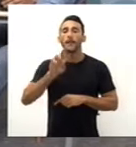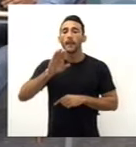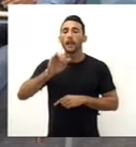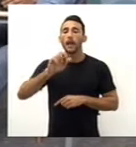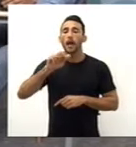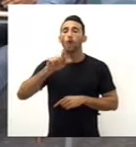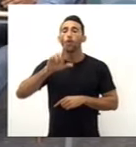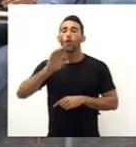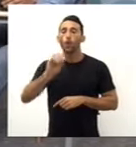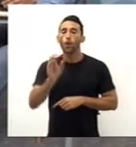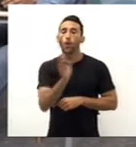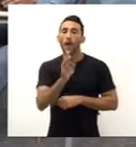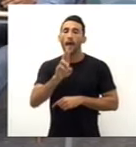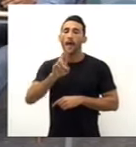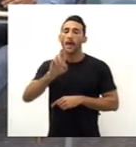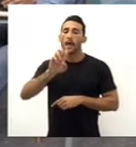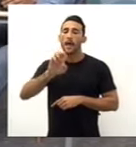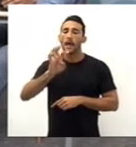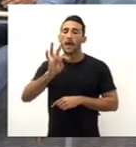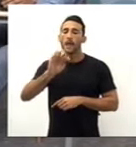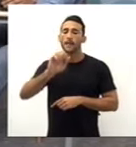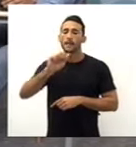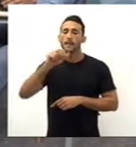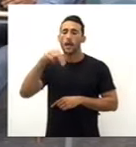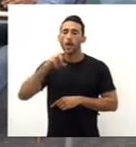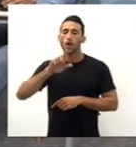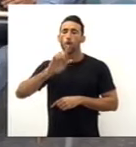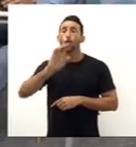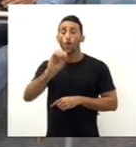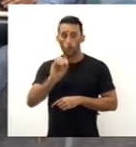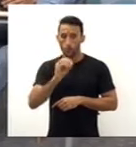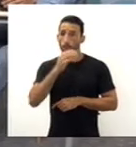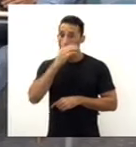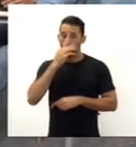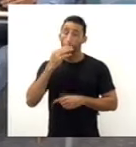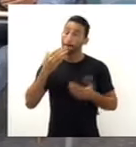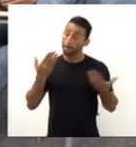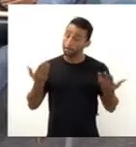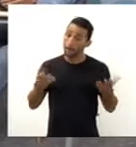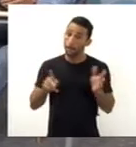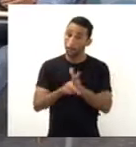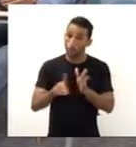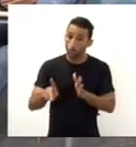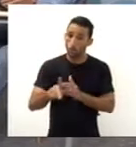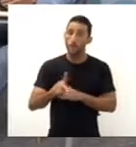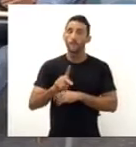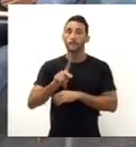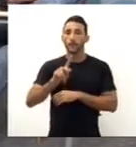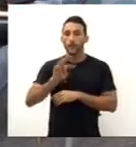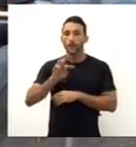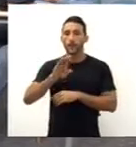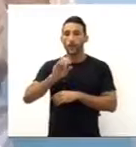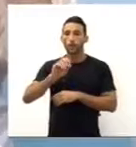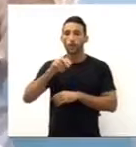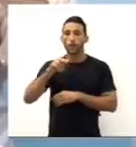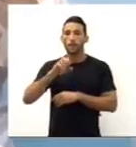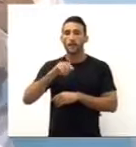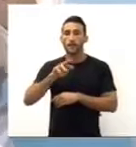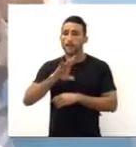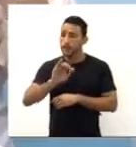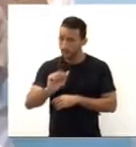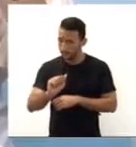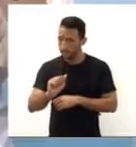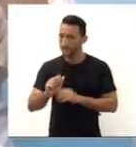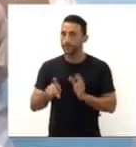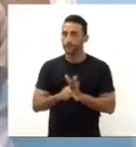ângulos, para esse conceito matemático tão importante Tão da importante trigonometria. da trigonometria. Então, aqui, voltando ao meu triângulo,